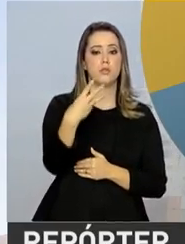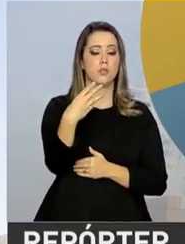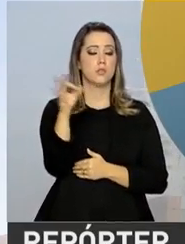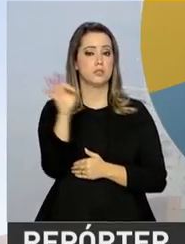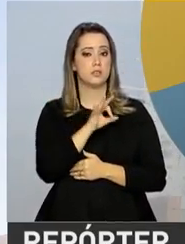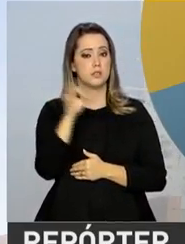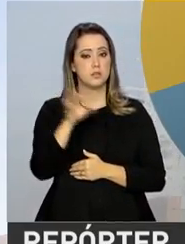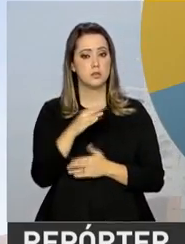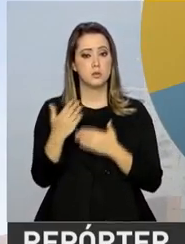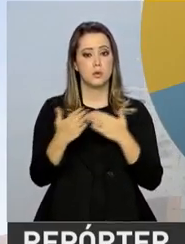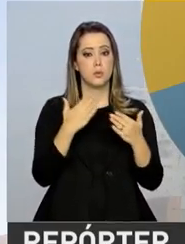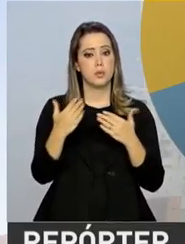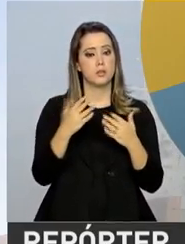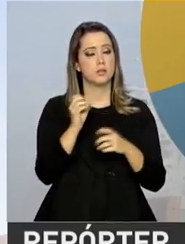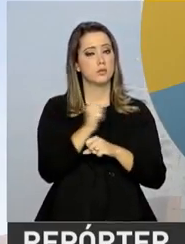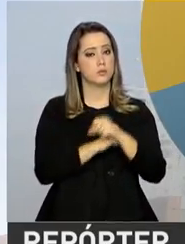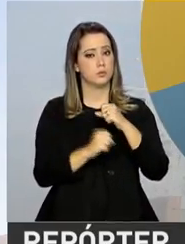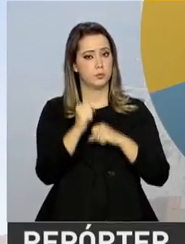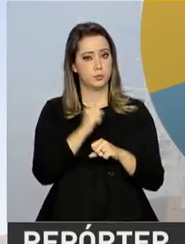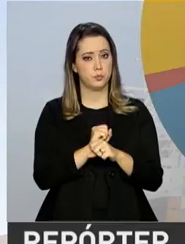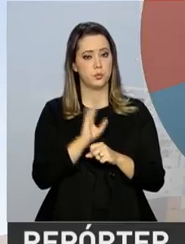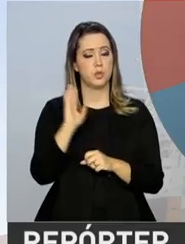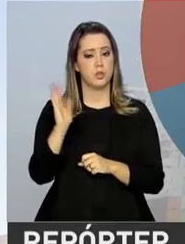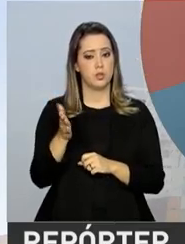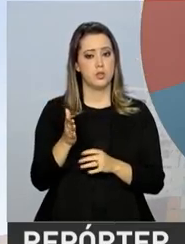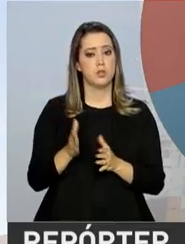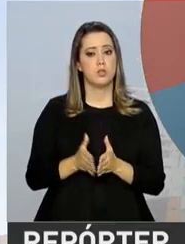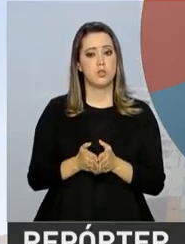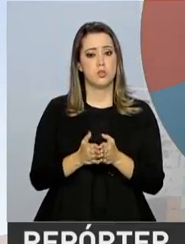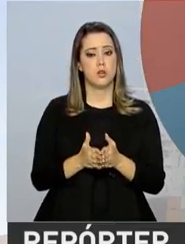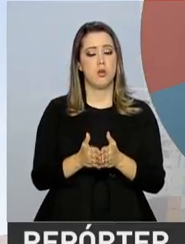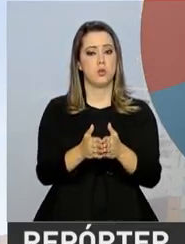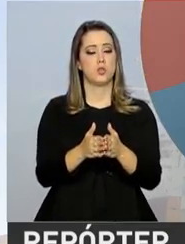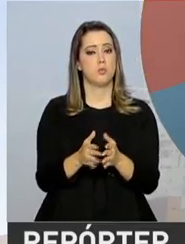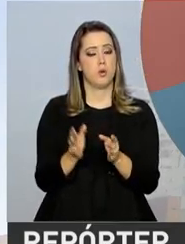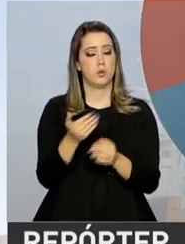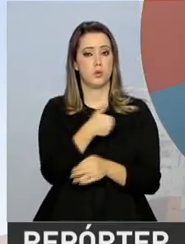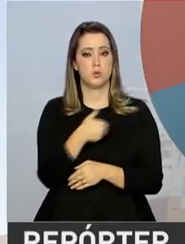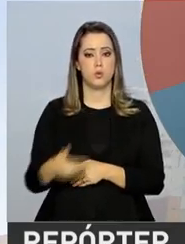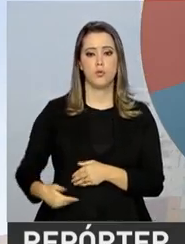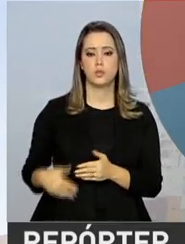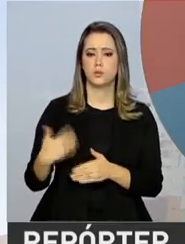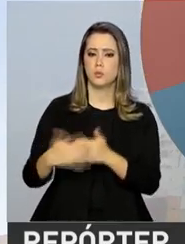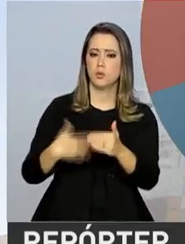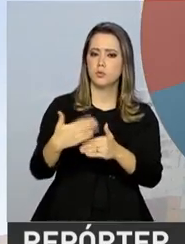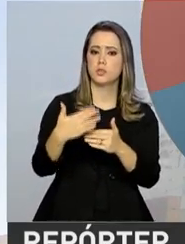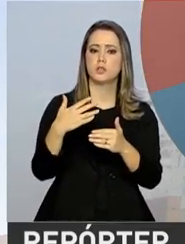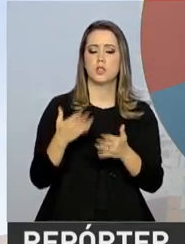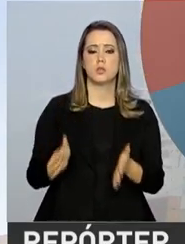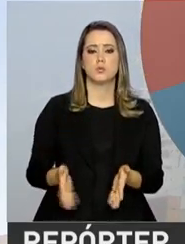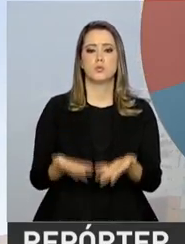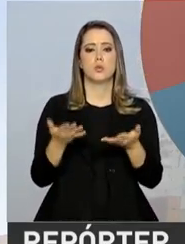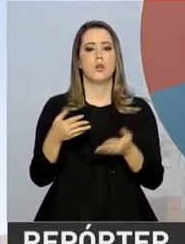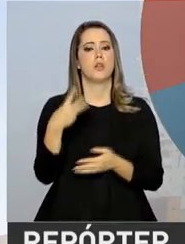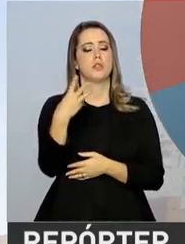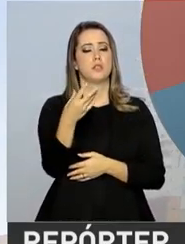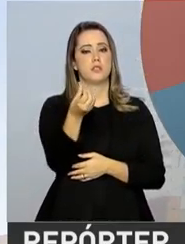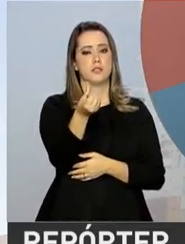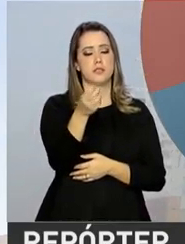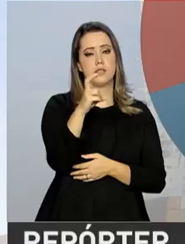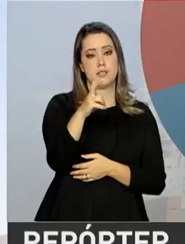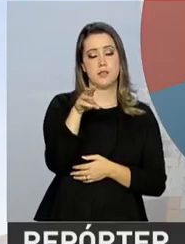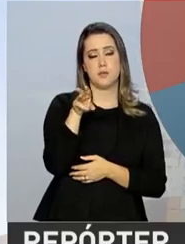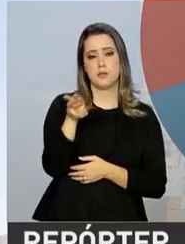em relação ao ano anterior já os portos públicos movimentaram quase 365